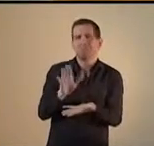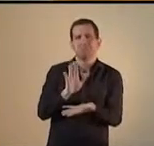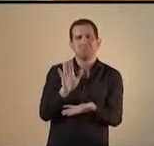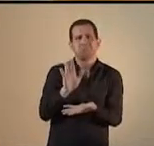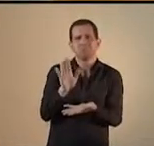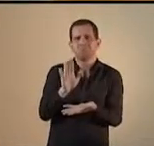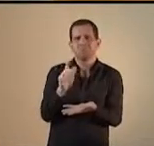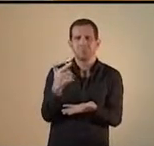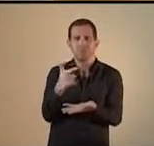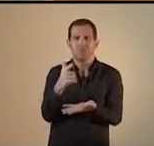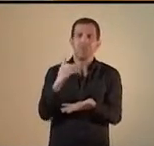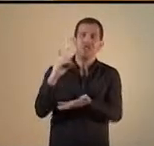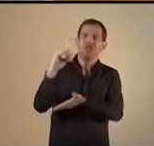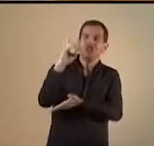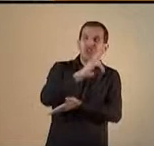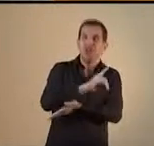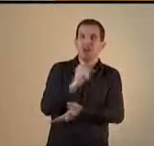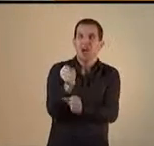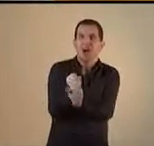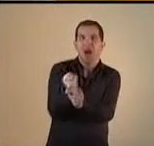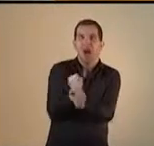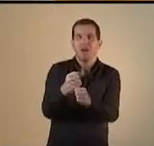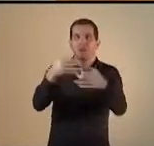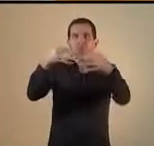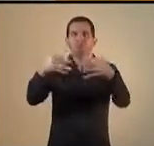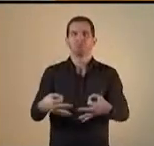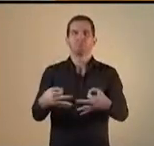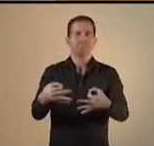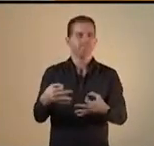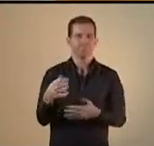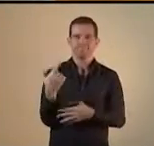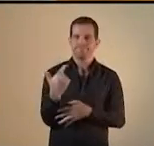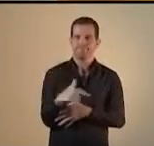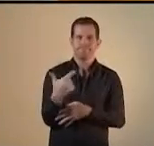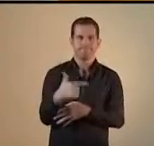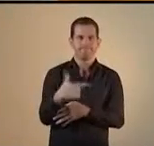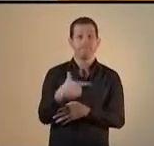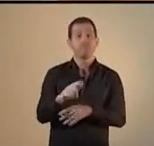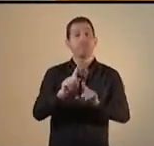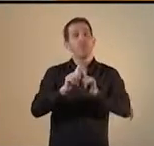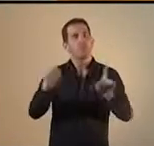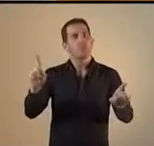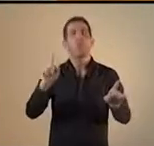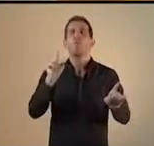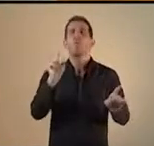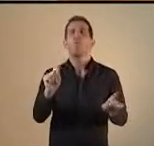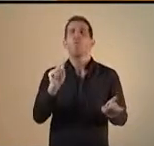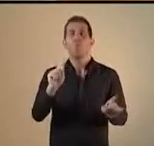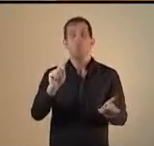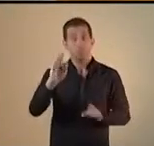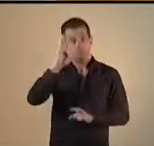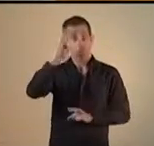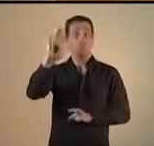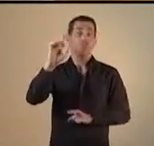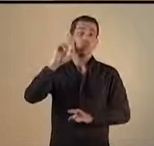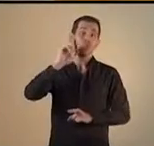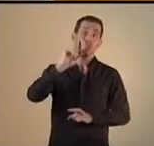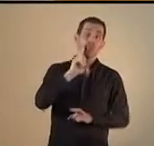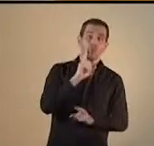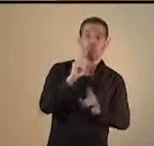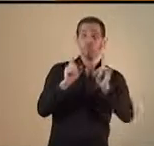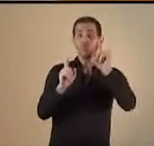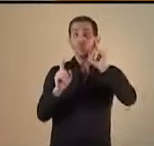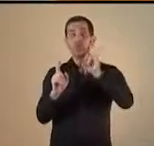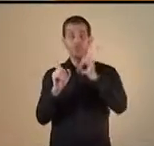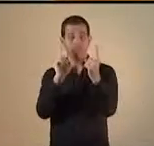registros falando exatamente a data, o ano, mas onde surdos se encontravam, onde